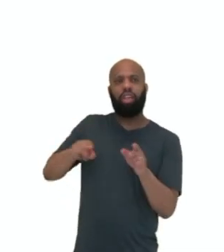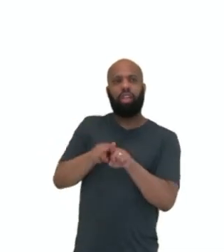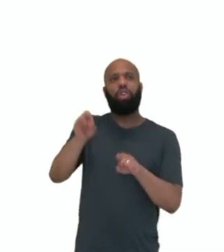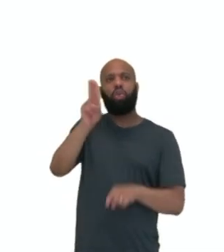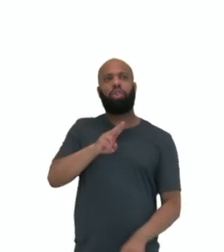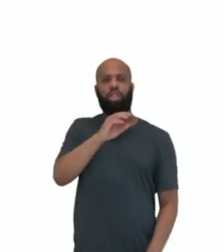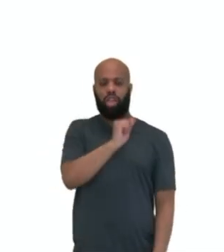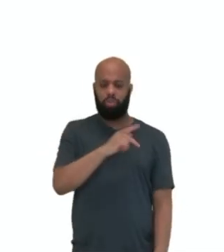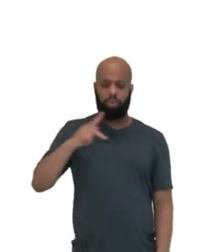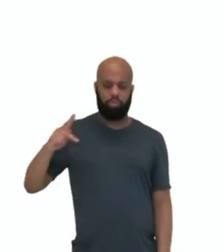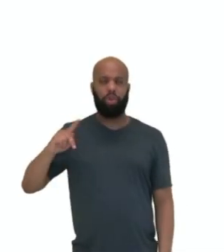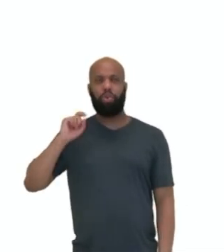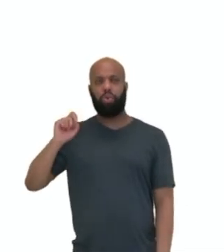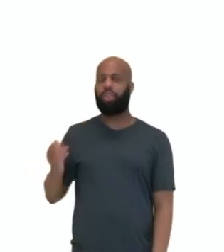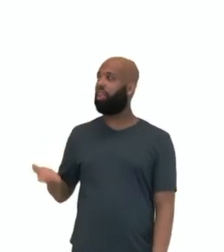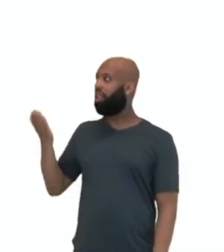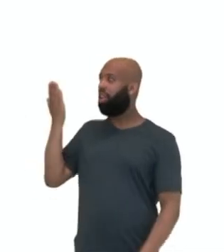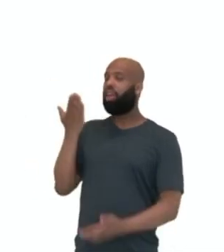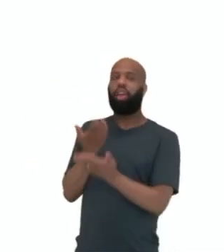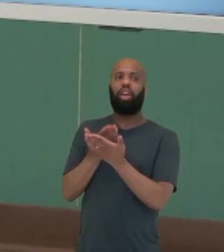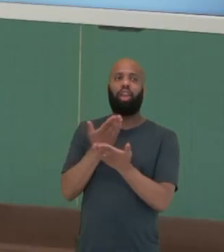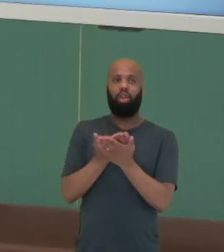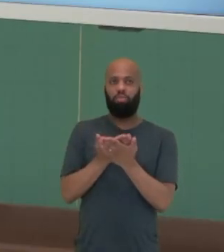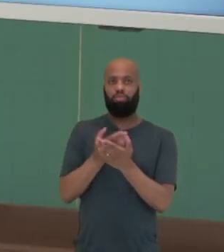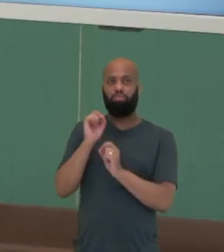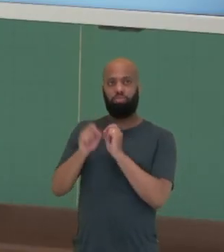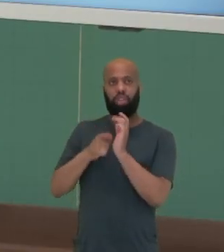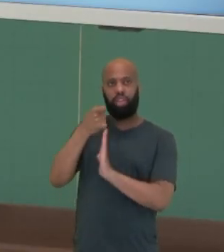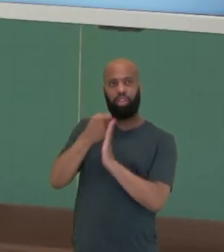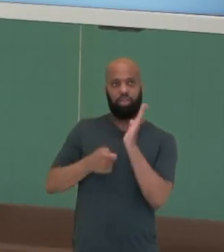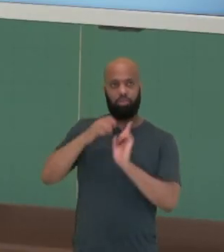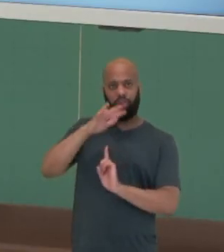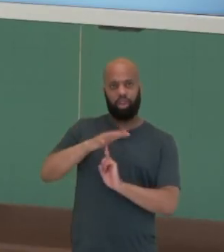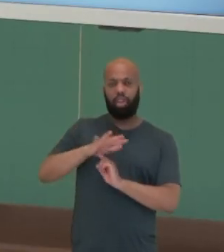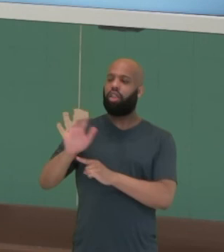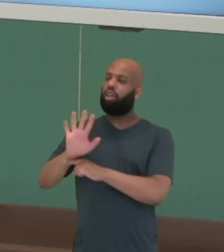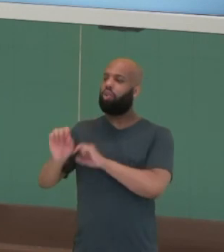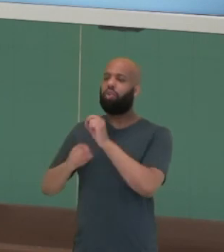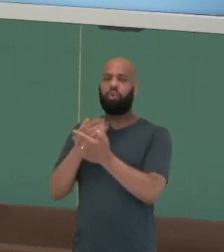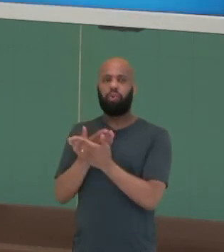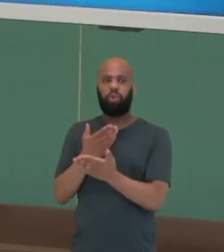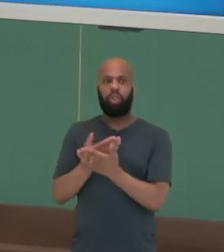do aplicativo aqui, ó. Certo? Neste vídeo